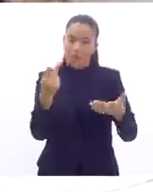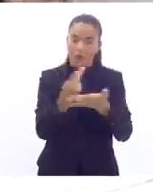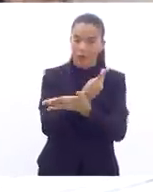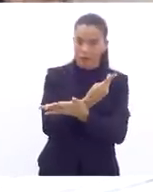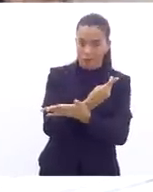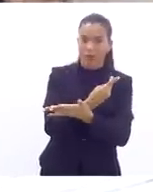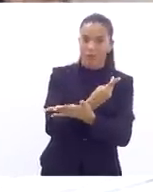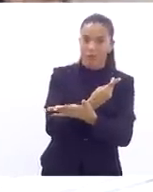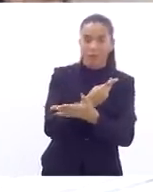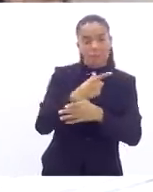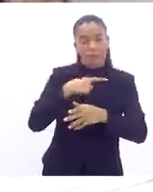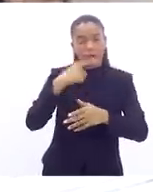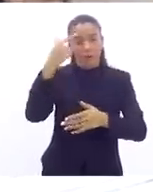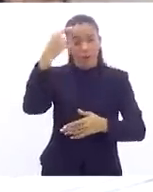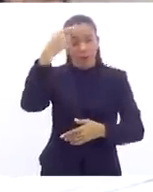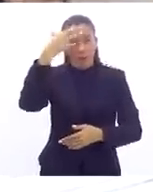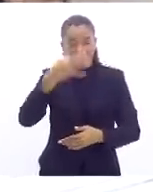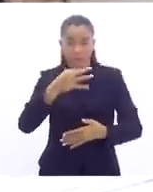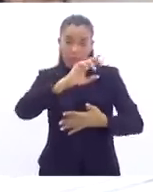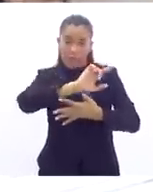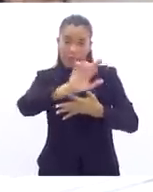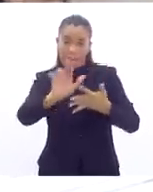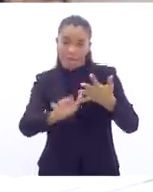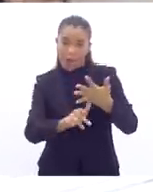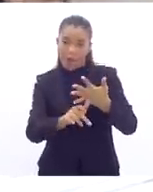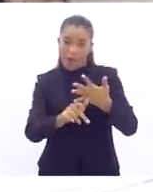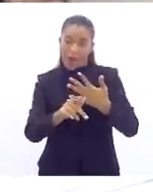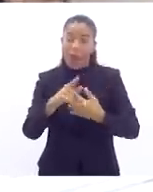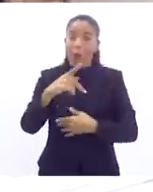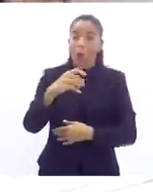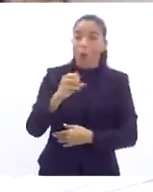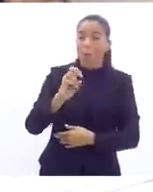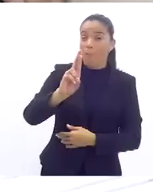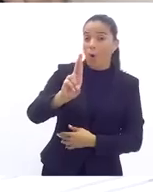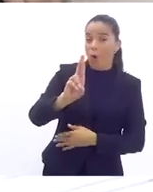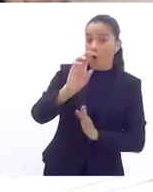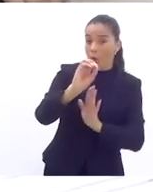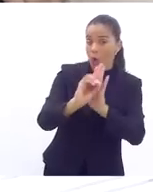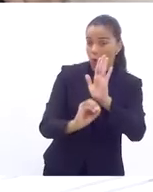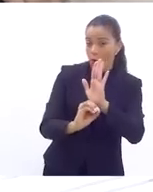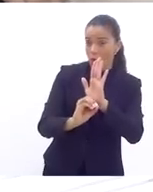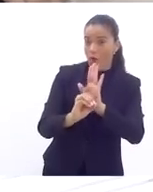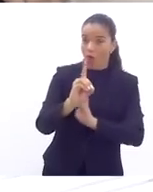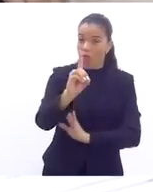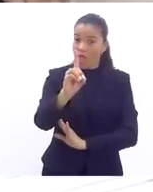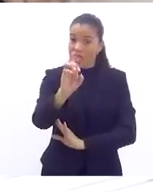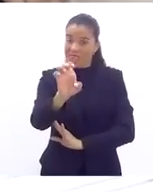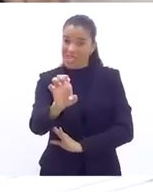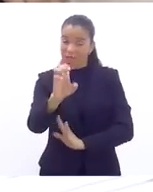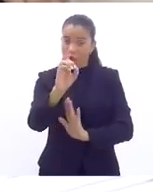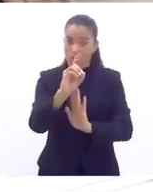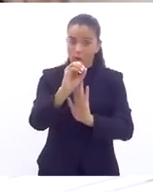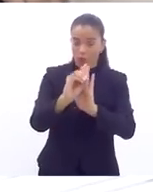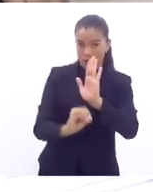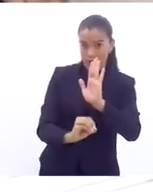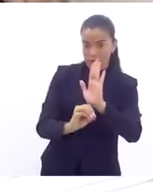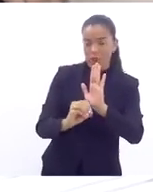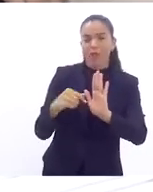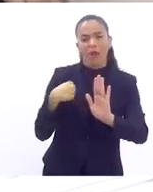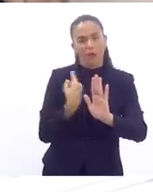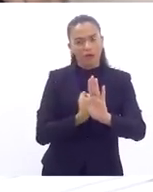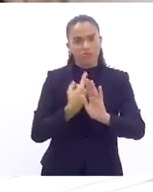pouco diversa né Aí fala que seria por Ofício né onde a gente